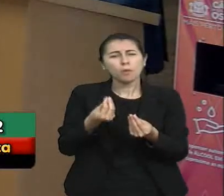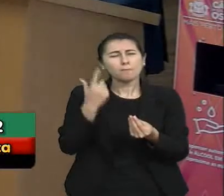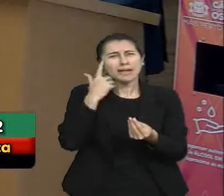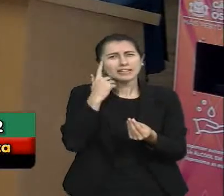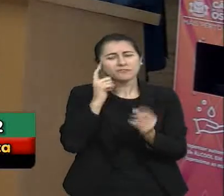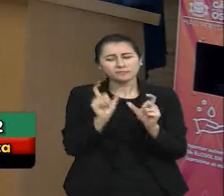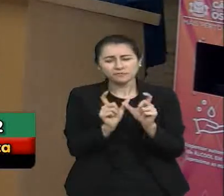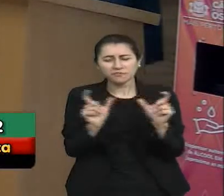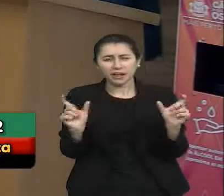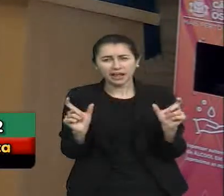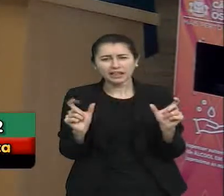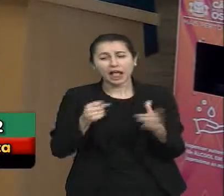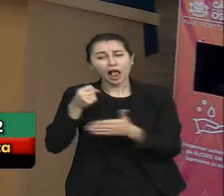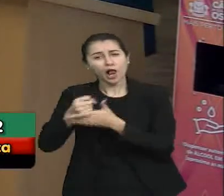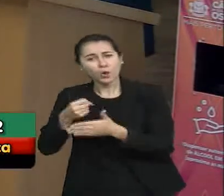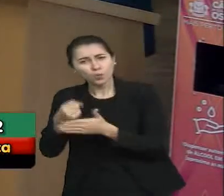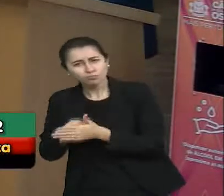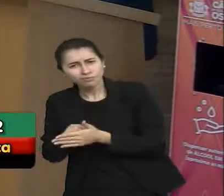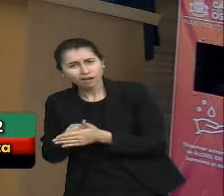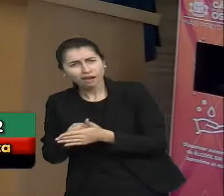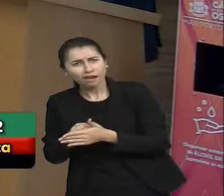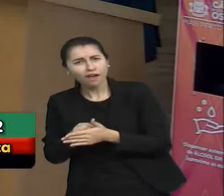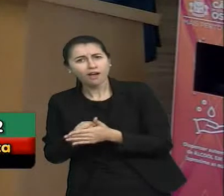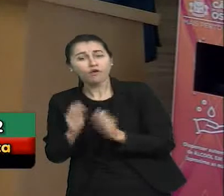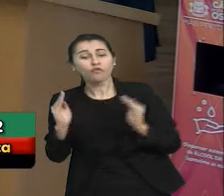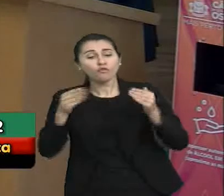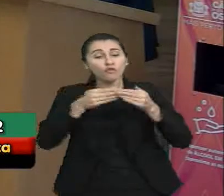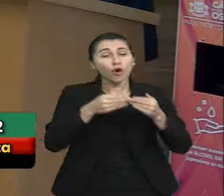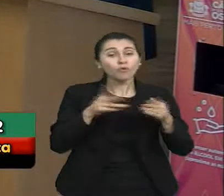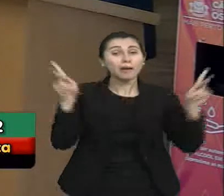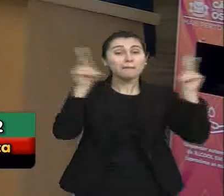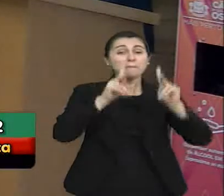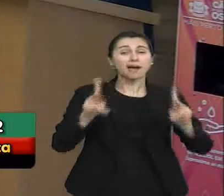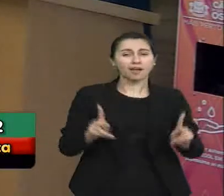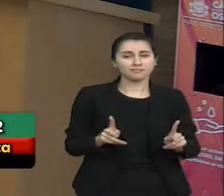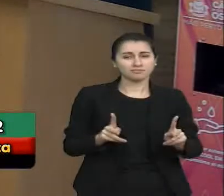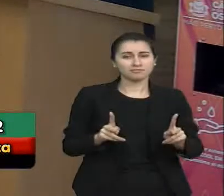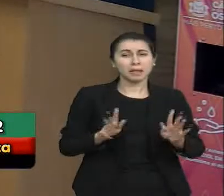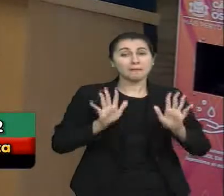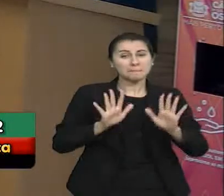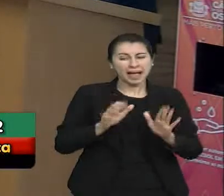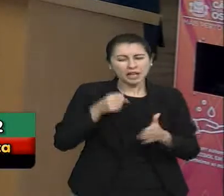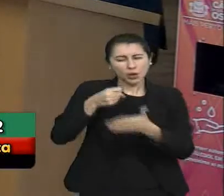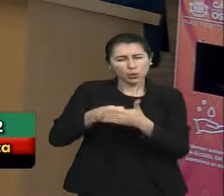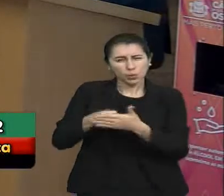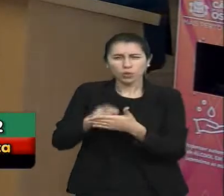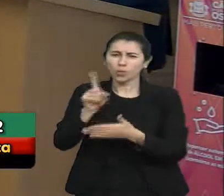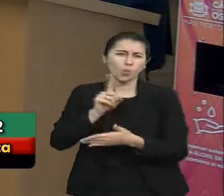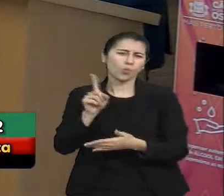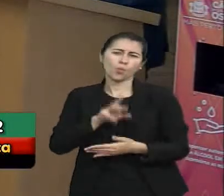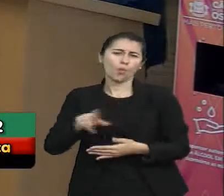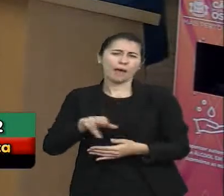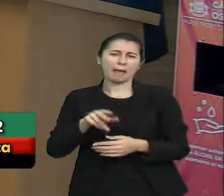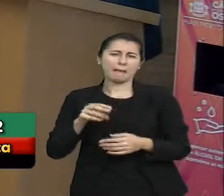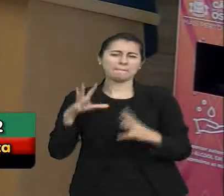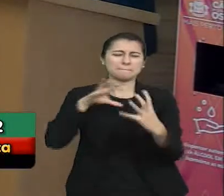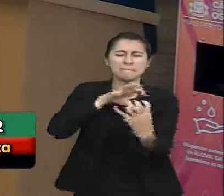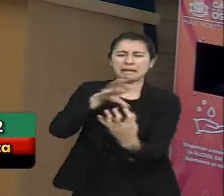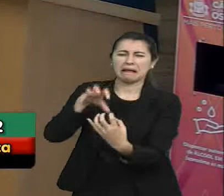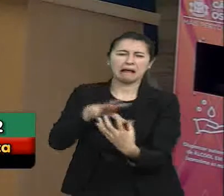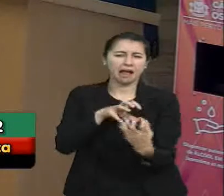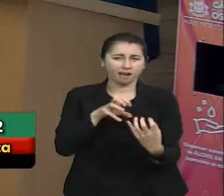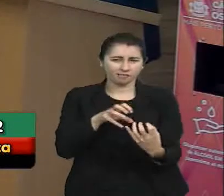luta pela paz. Mas a luta, lutar não é brigar. Brigar, geralmente, se